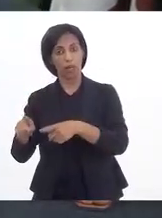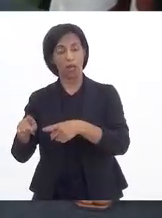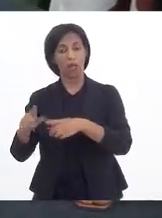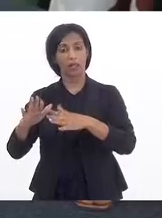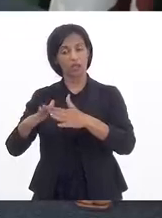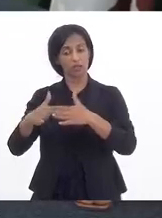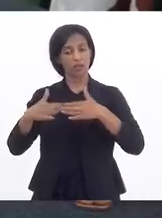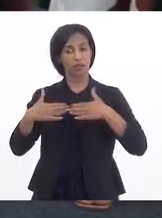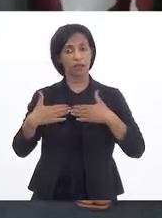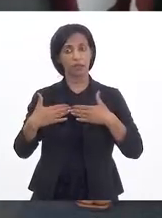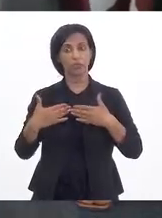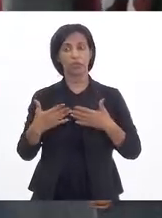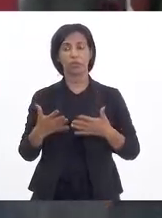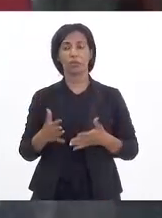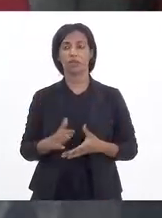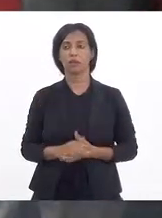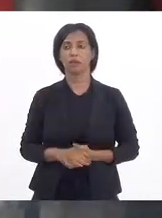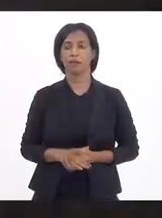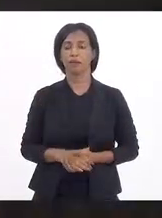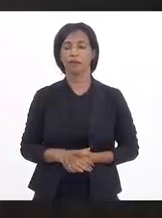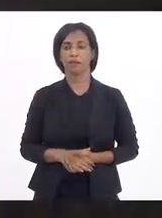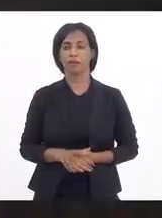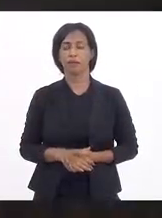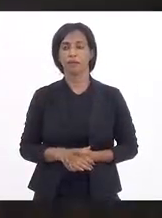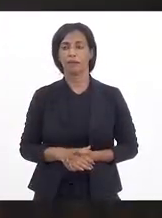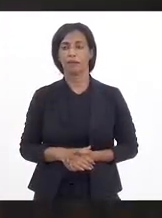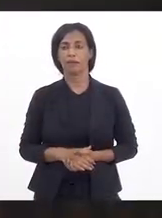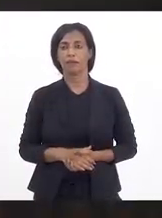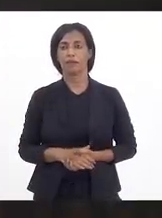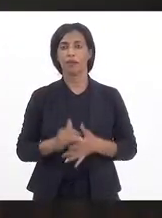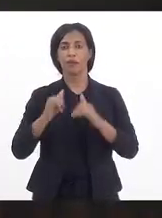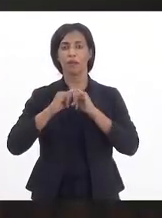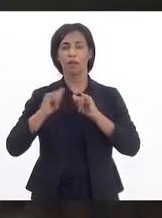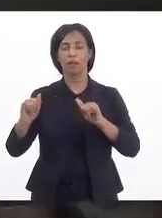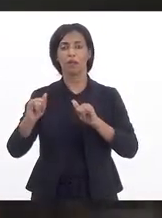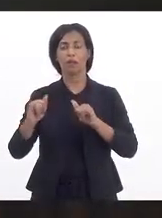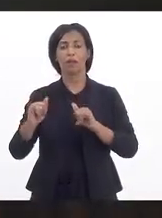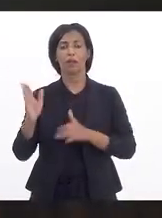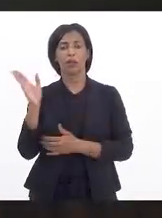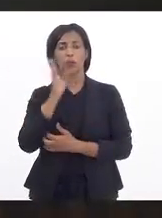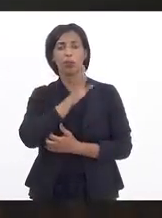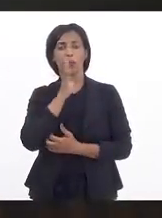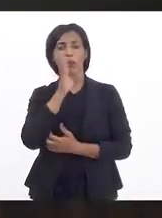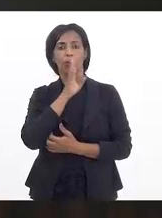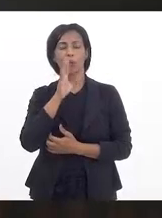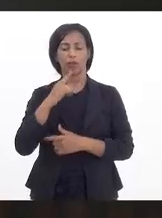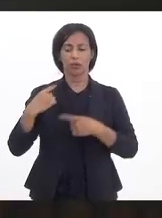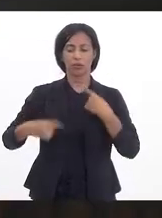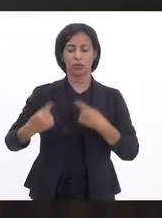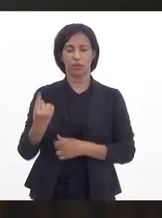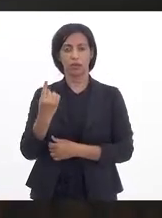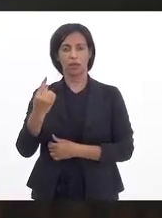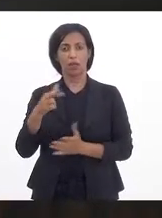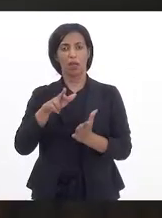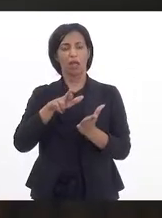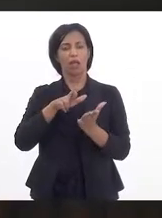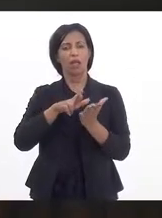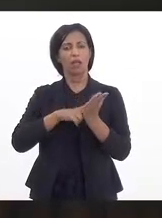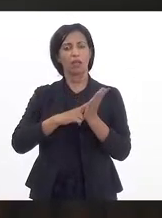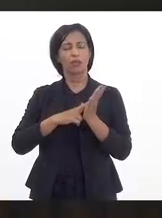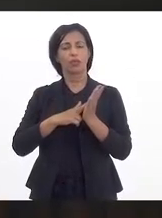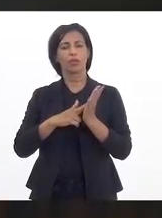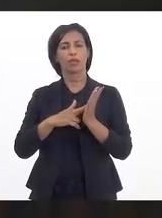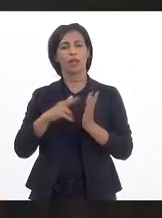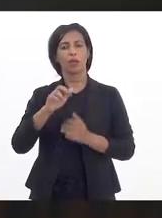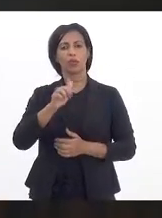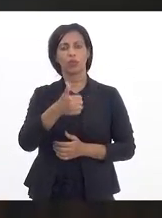vai se abster Muito obrigado obrigado a deputada Renata a não ser em tramitação ordinária em discussão única para Jade resolução nº